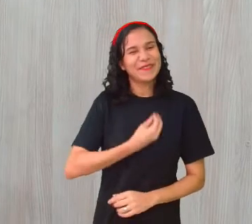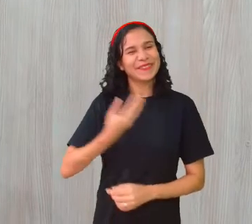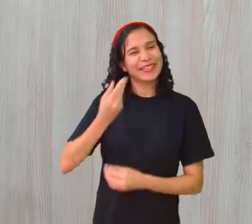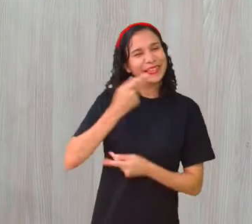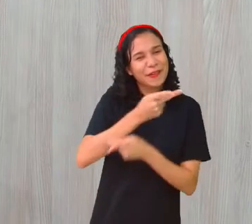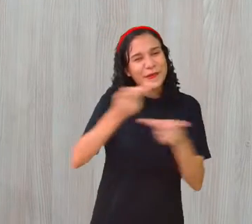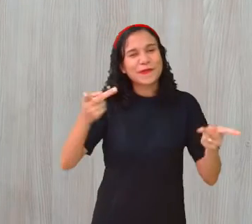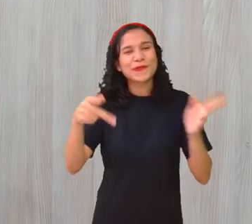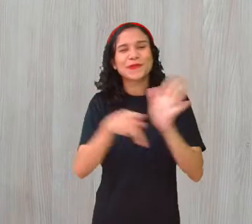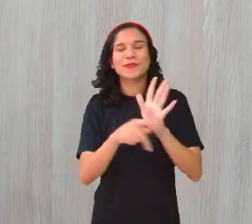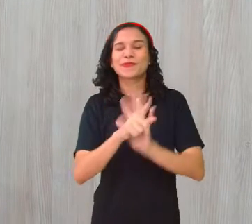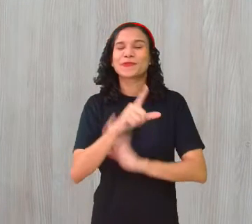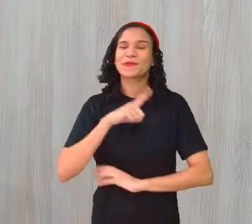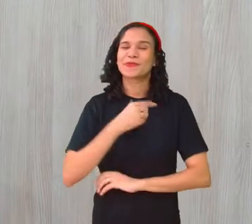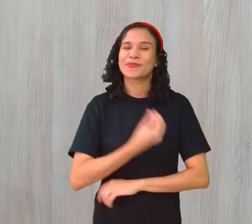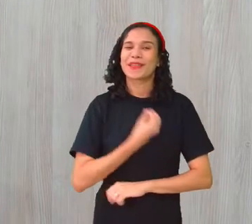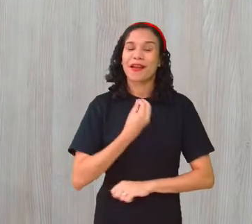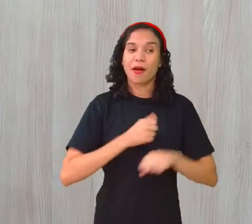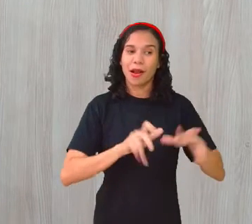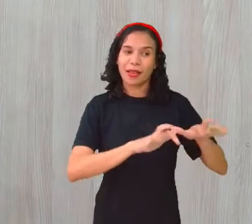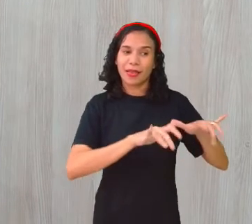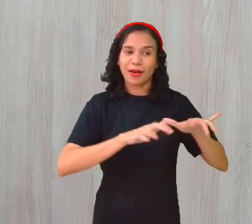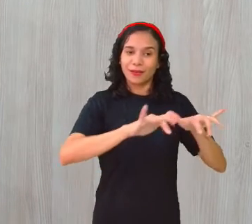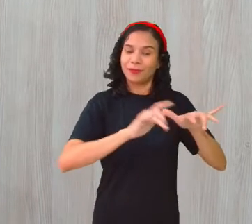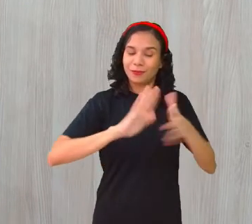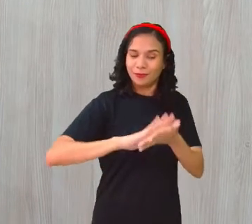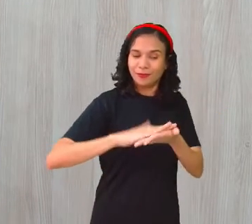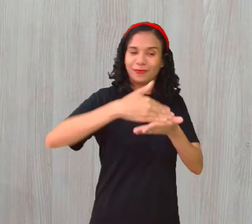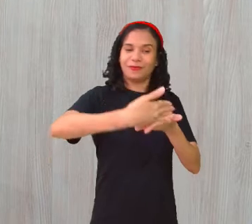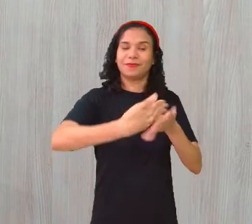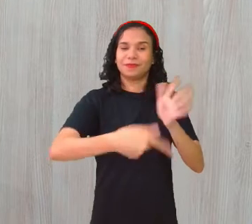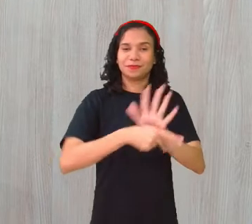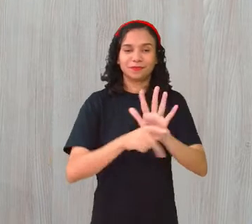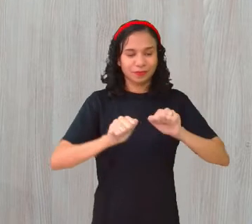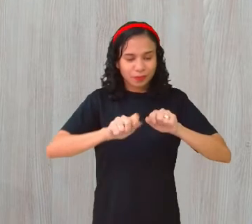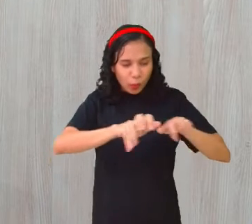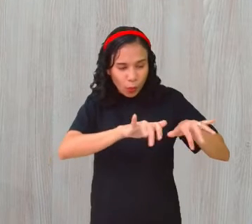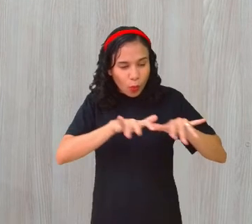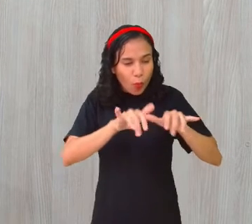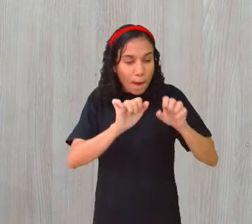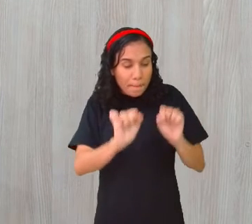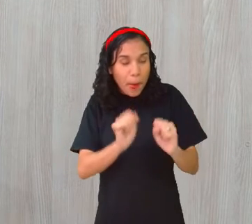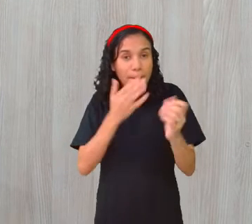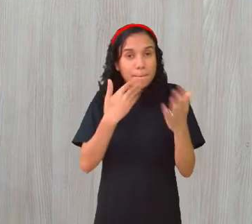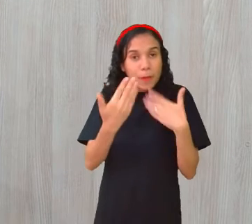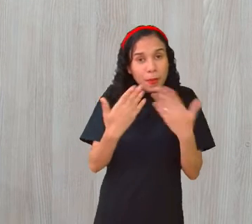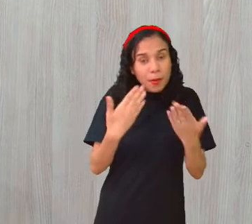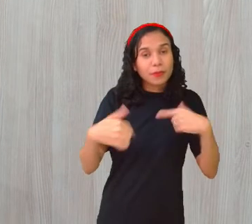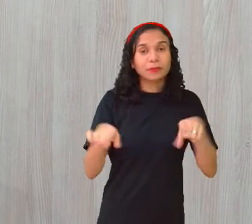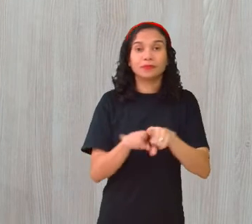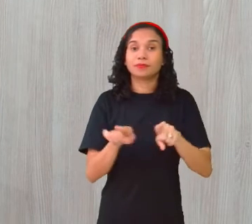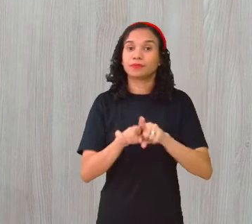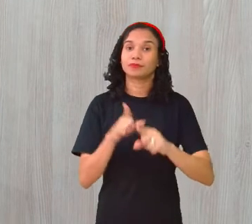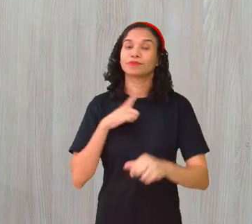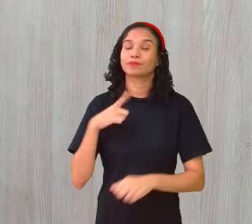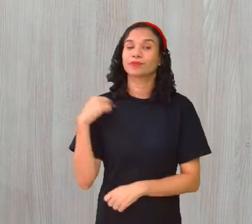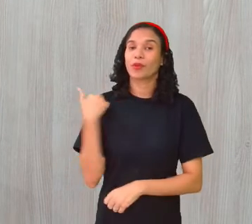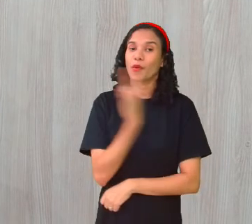ter o Educa Recife na sua mão e assim como eu aberto aqui no notebook, você pode ter na palma da sua mão e interagir